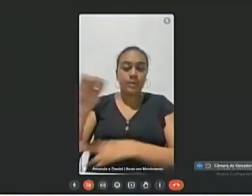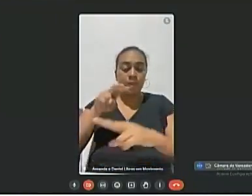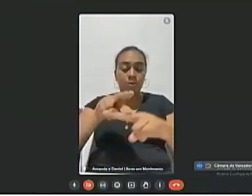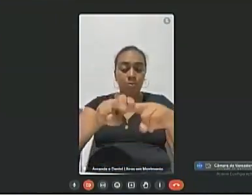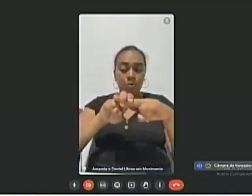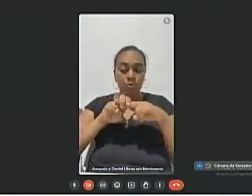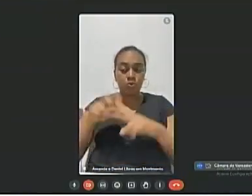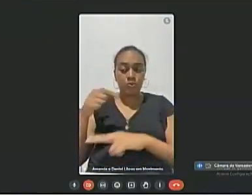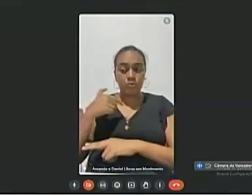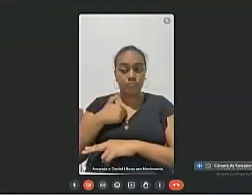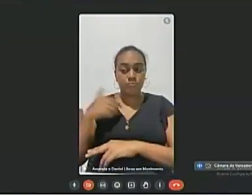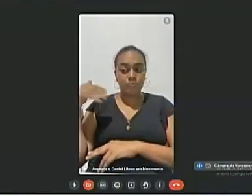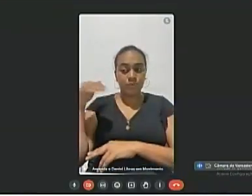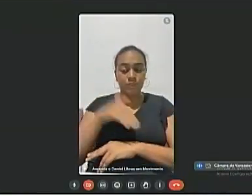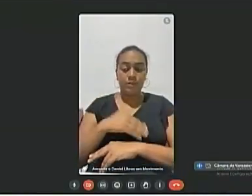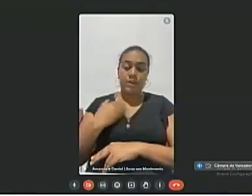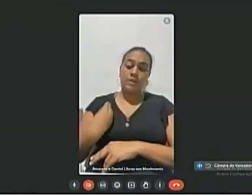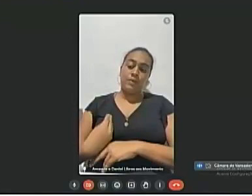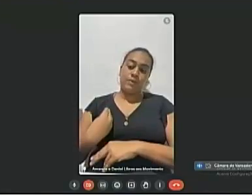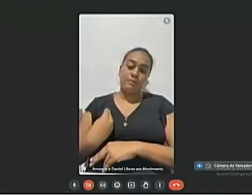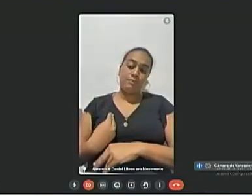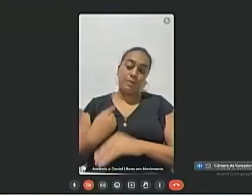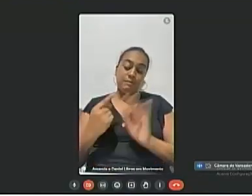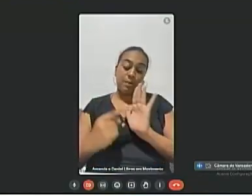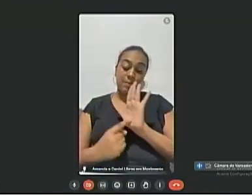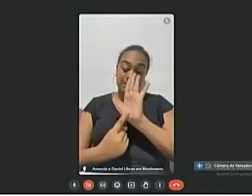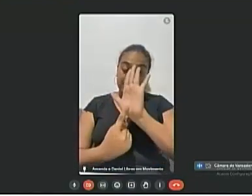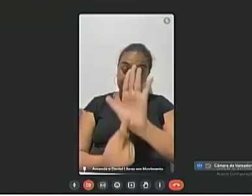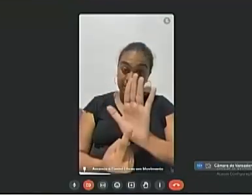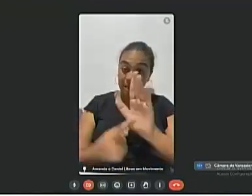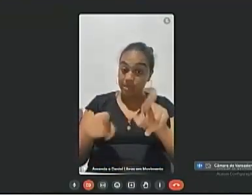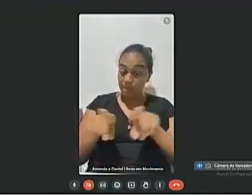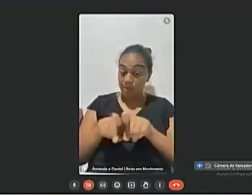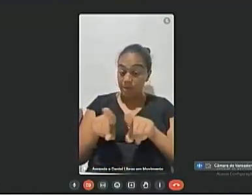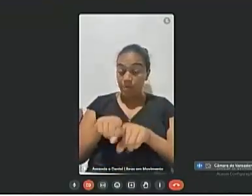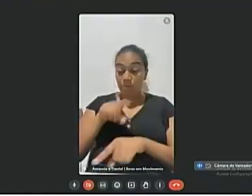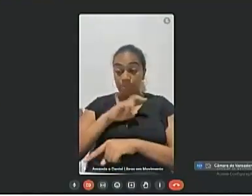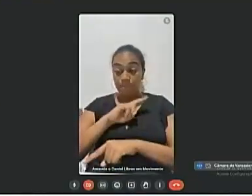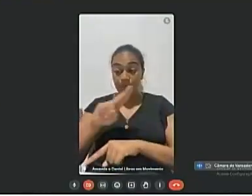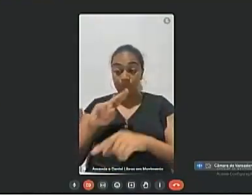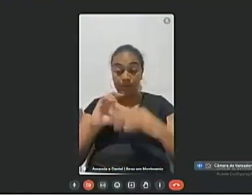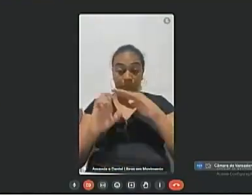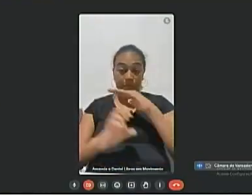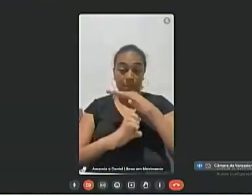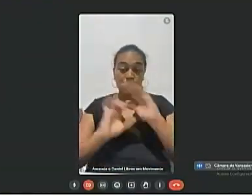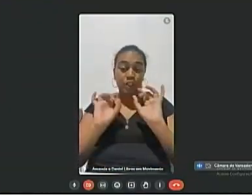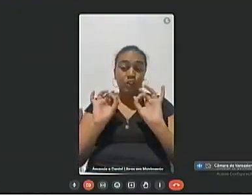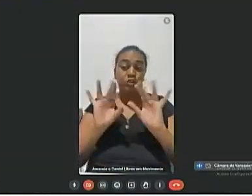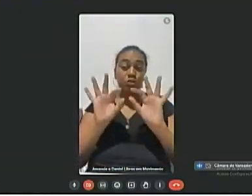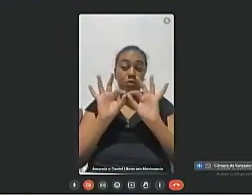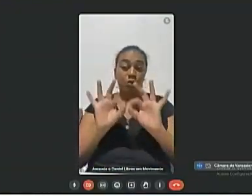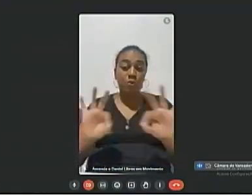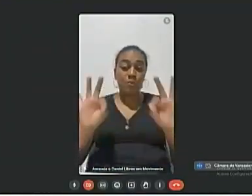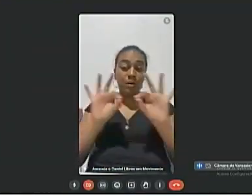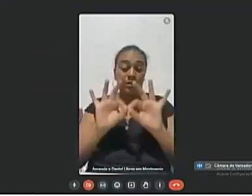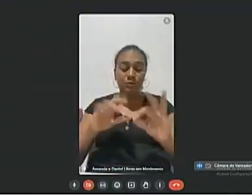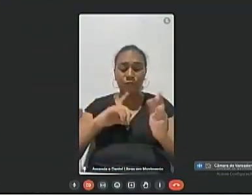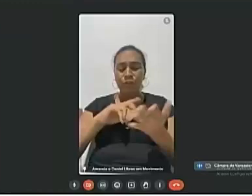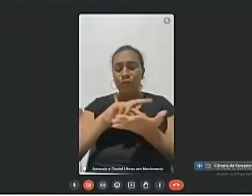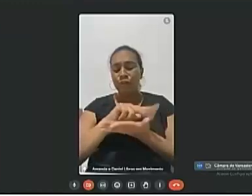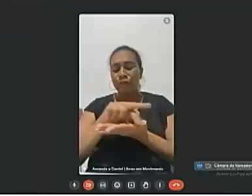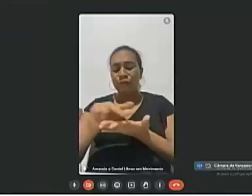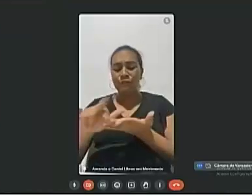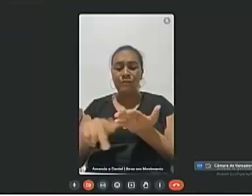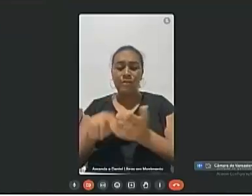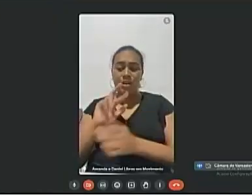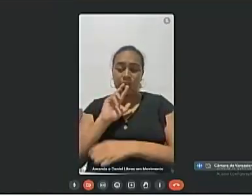presente. Nós vamos apresentar aqui, em nome da SEC Corpreri, uma síntese de diversas soluções estruturais que